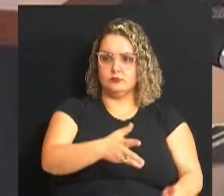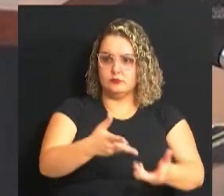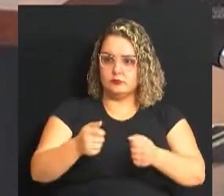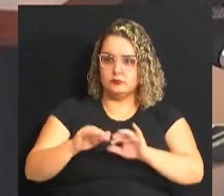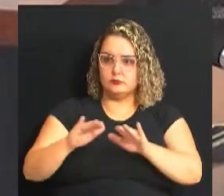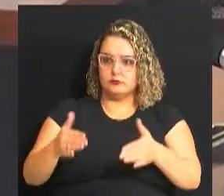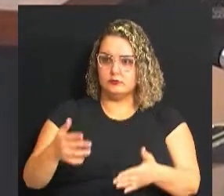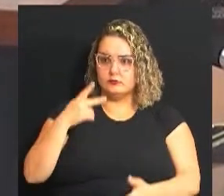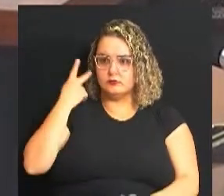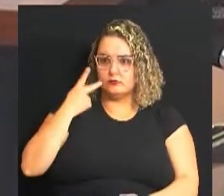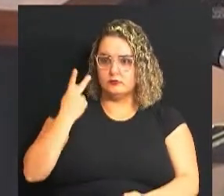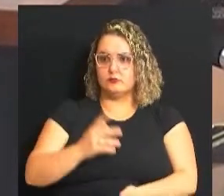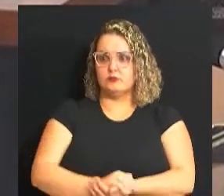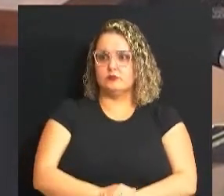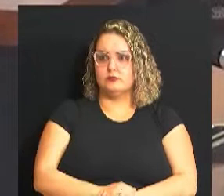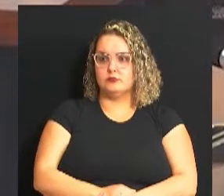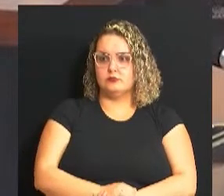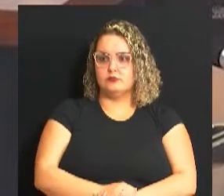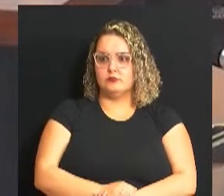vereador. Se você...